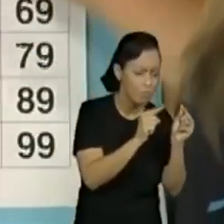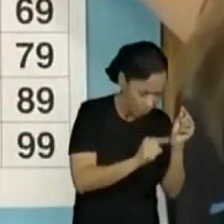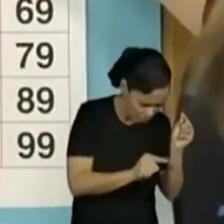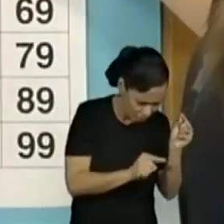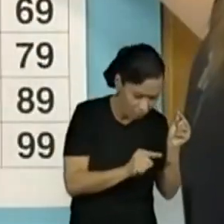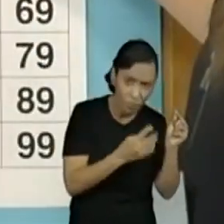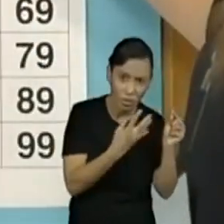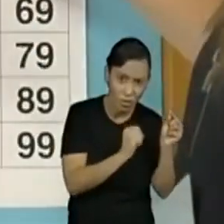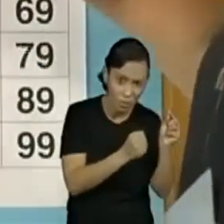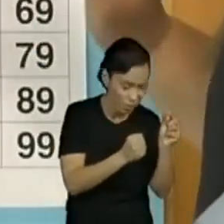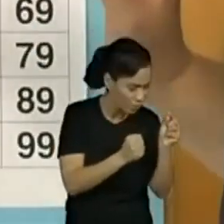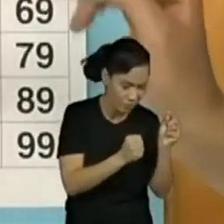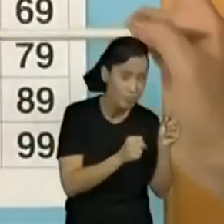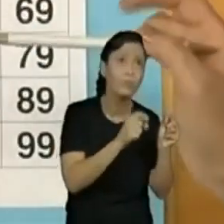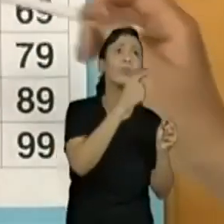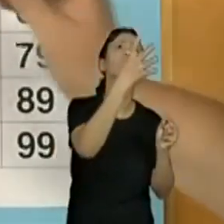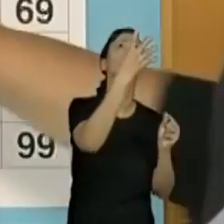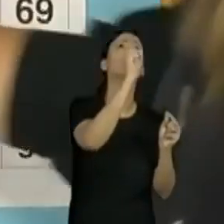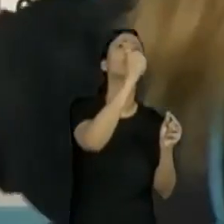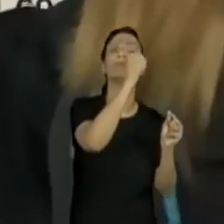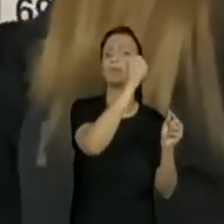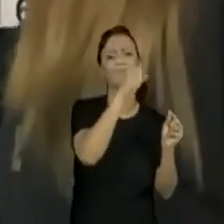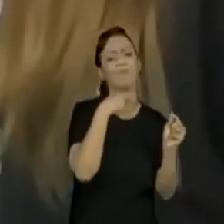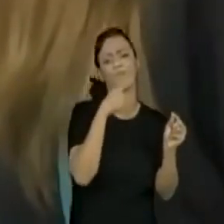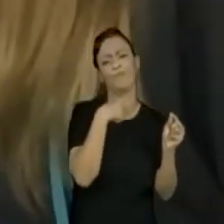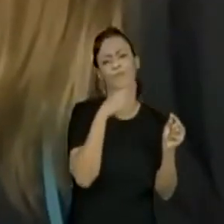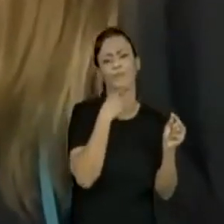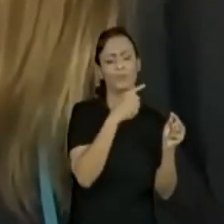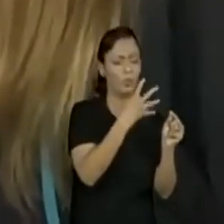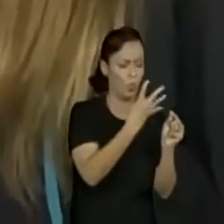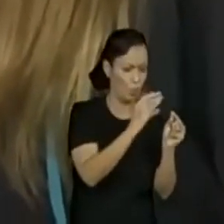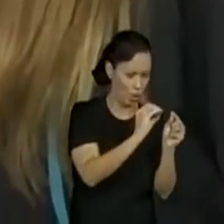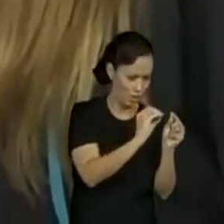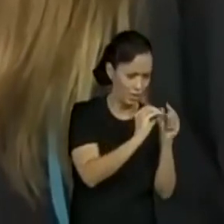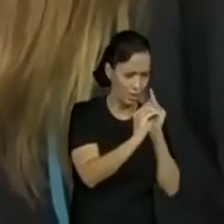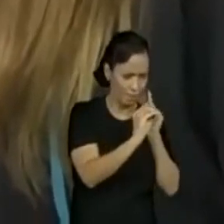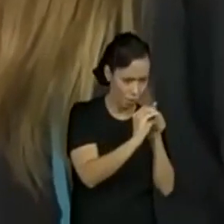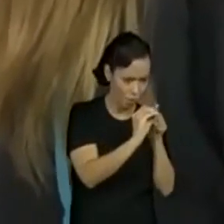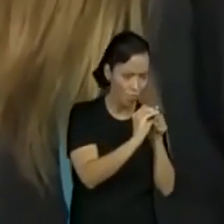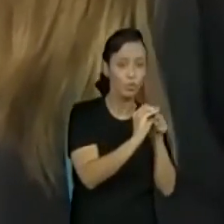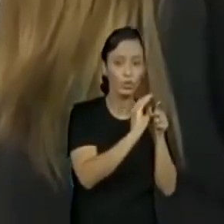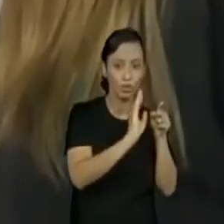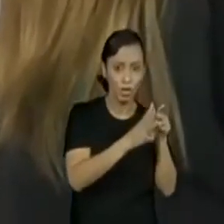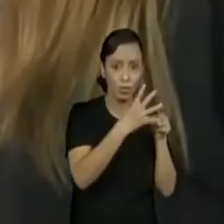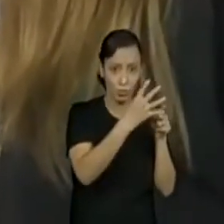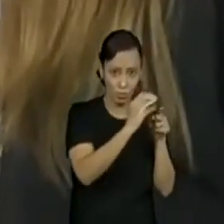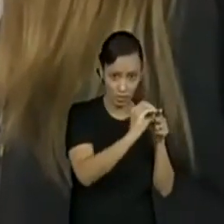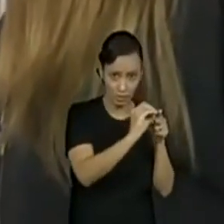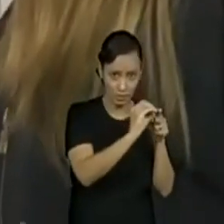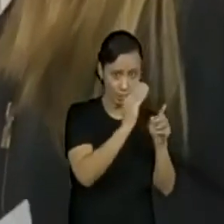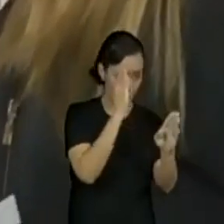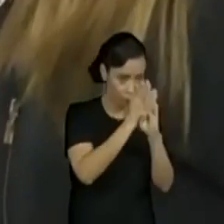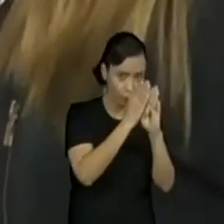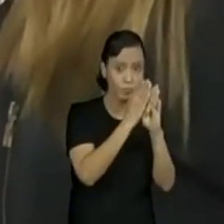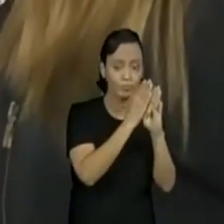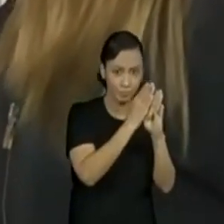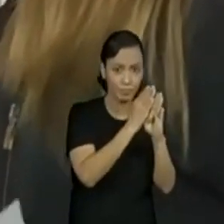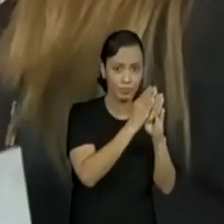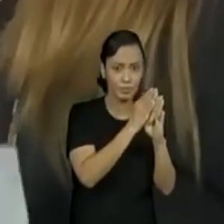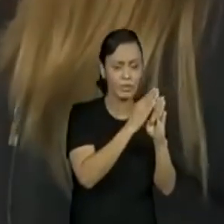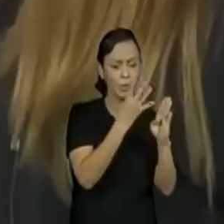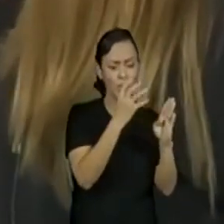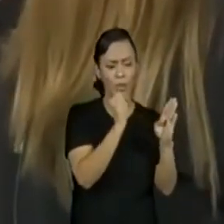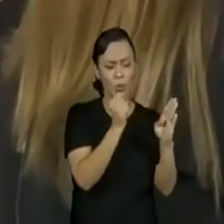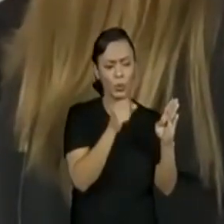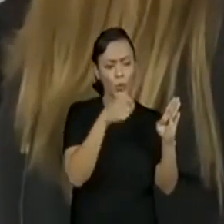embaixo? Lá em cima? Não, eu localizo a dezena, no caso 40, porque eu sei que